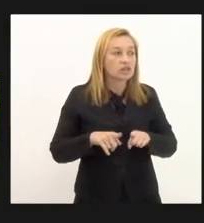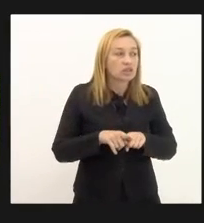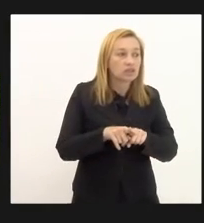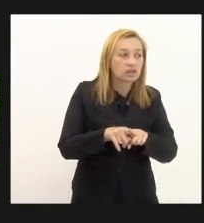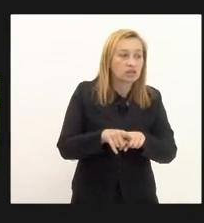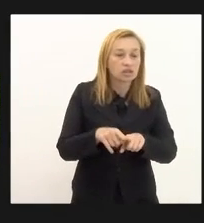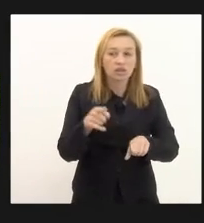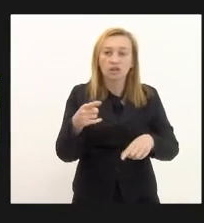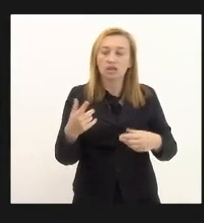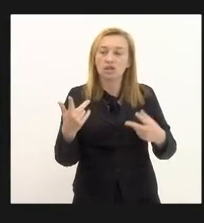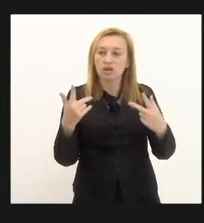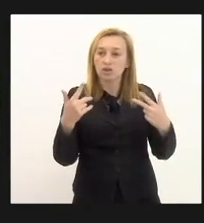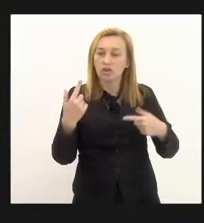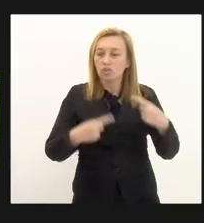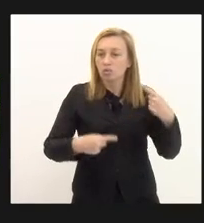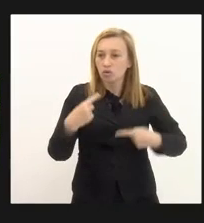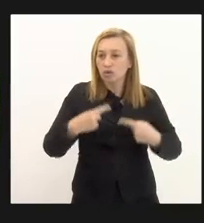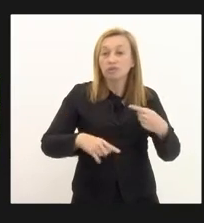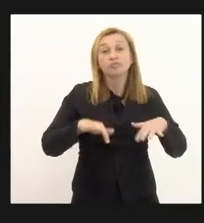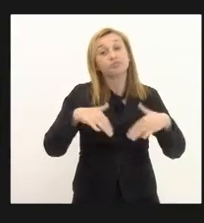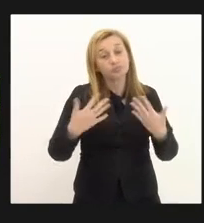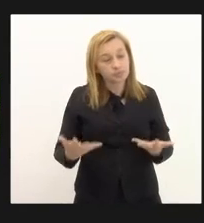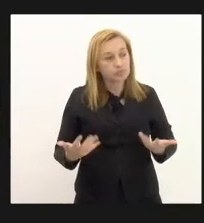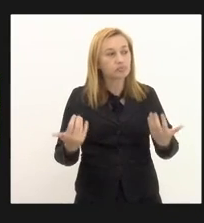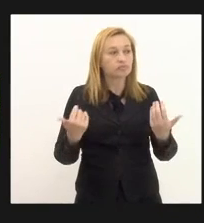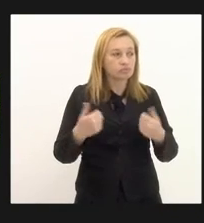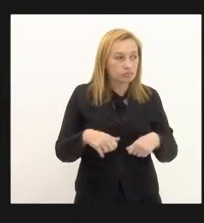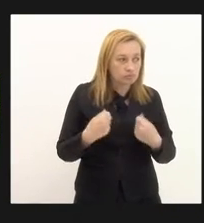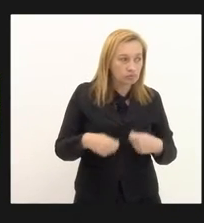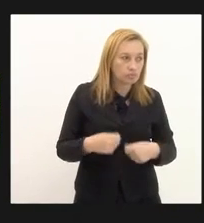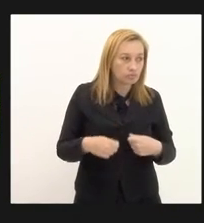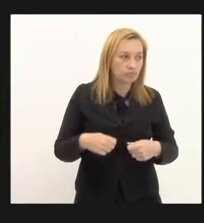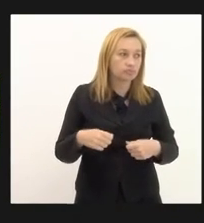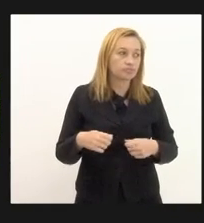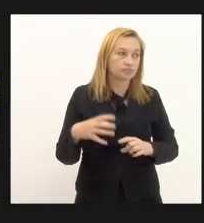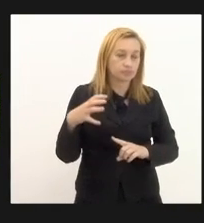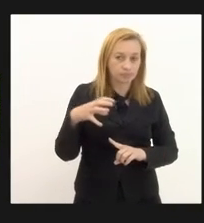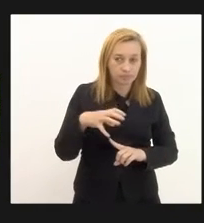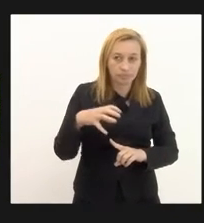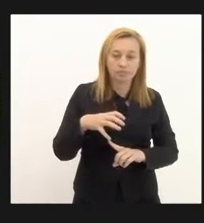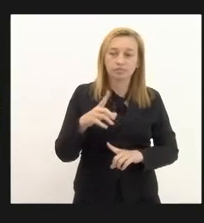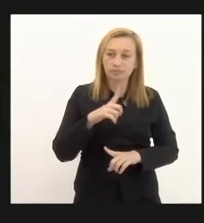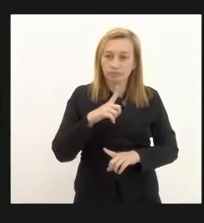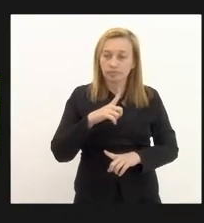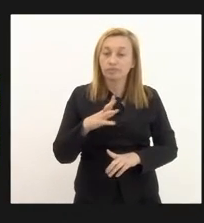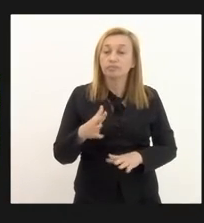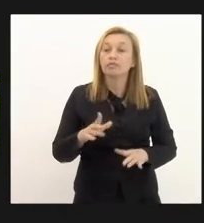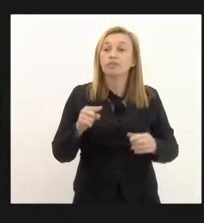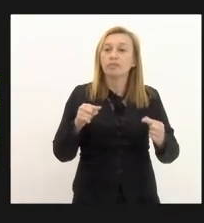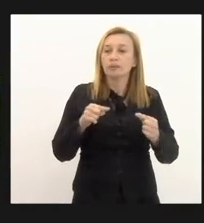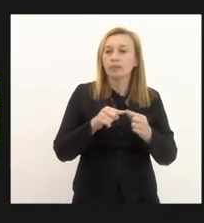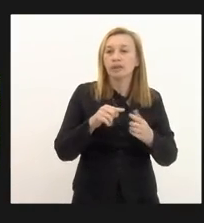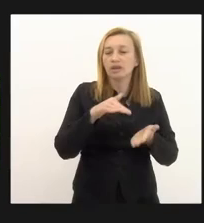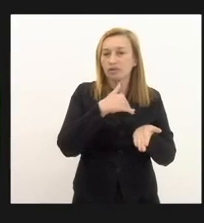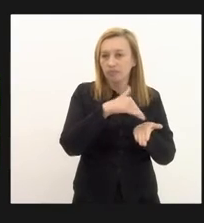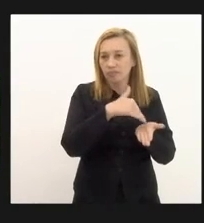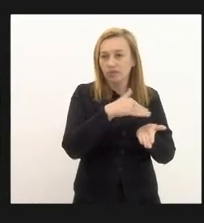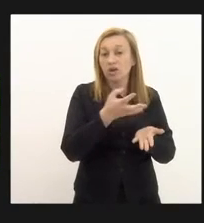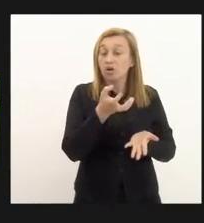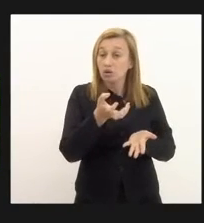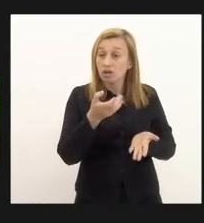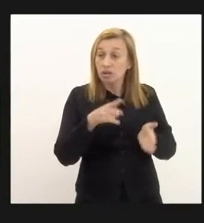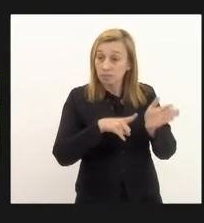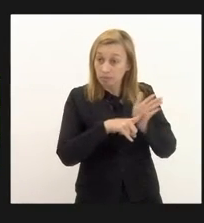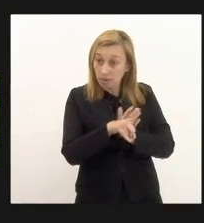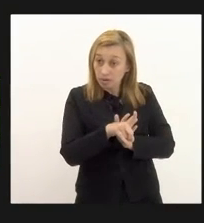linha política né então isso tem influência e objectivamente secretários eu